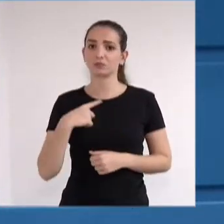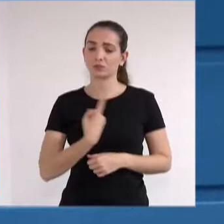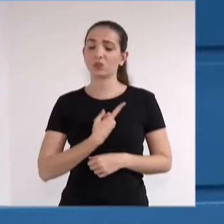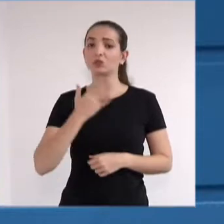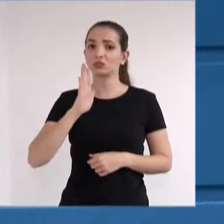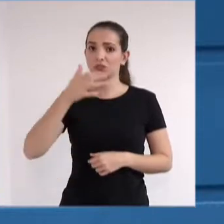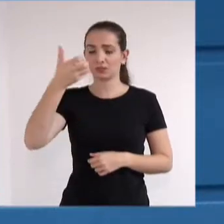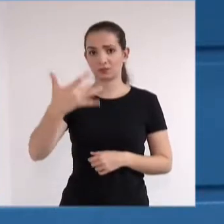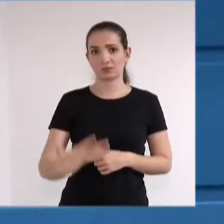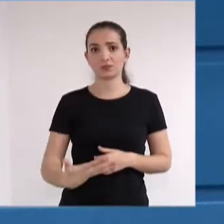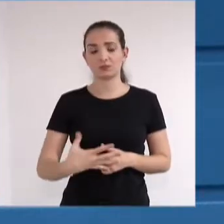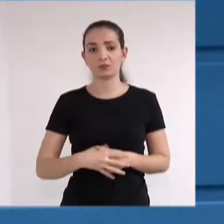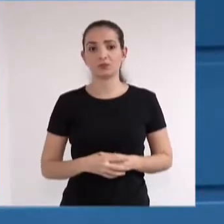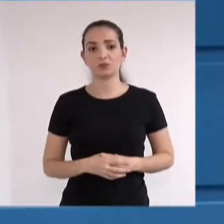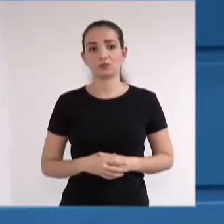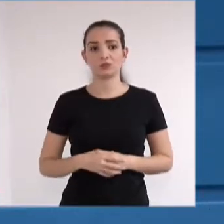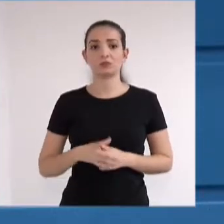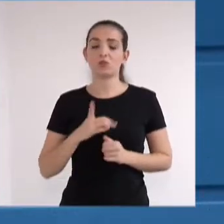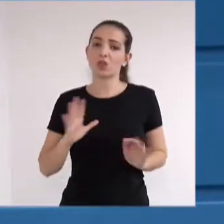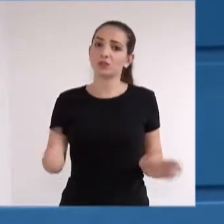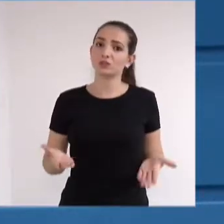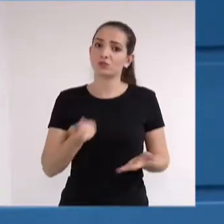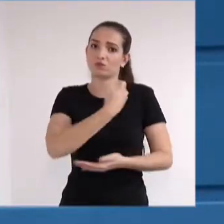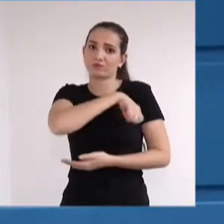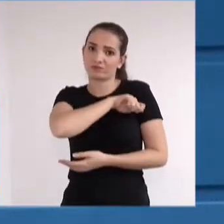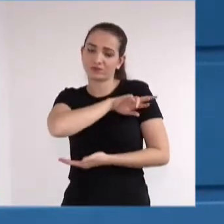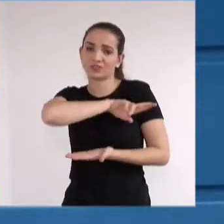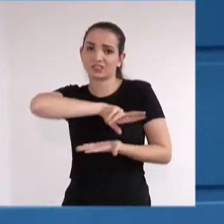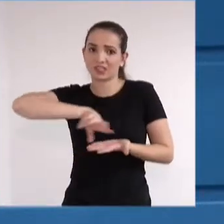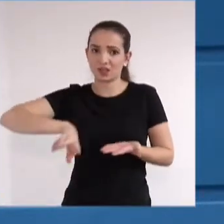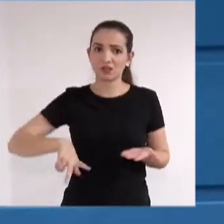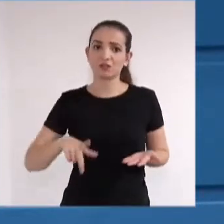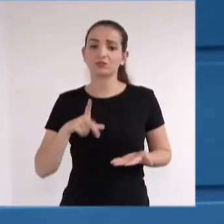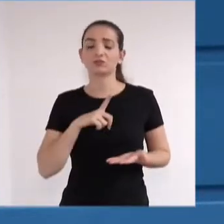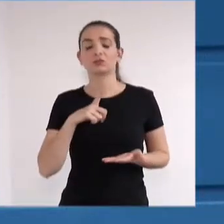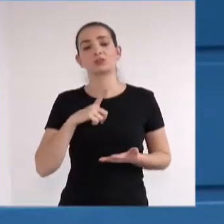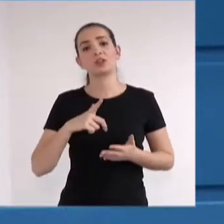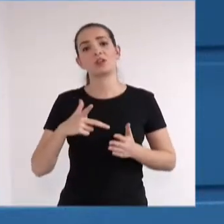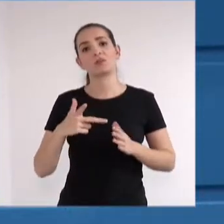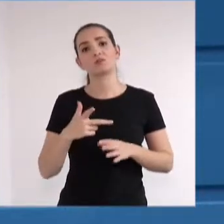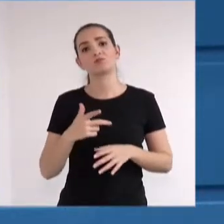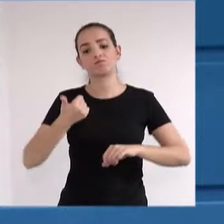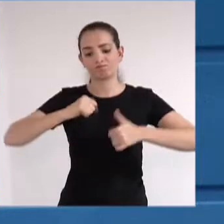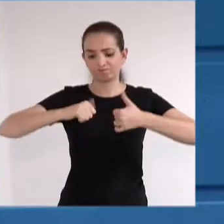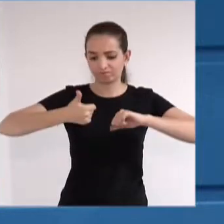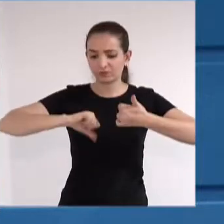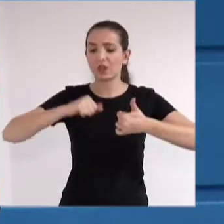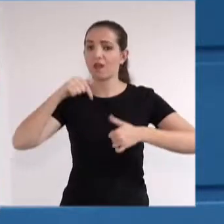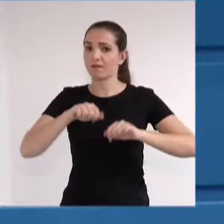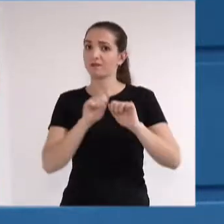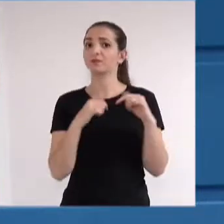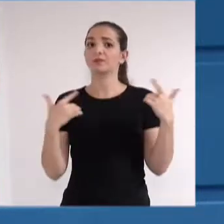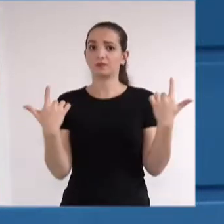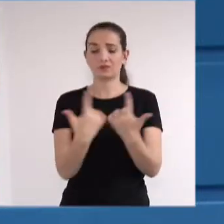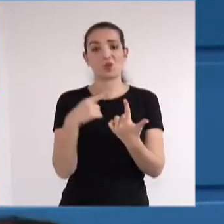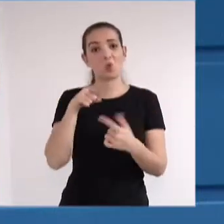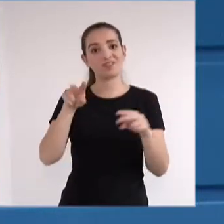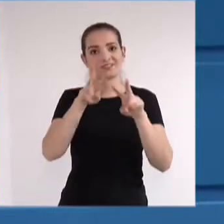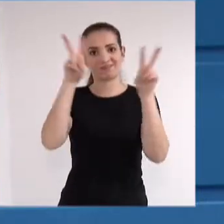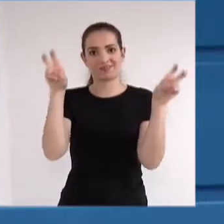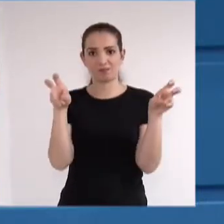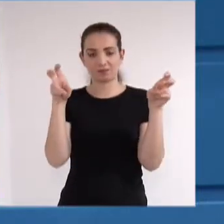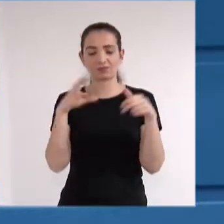isso, de incentivos fiscais, quando na revisão, de várias revisões que foram feitas aqui nesta casa em relação a essa questão. Então, o